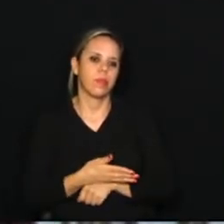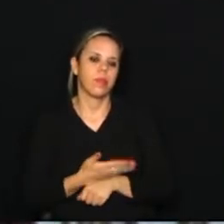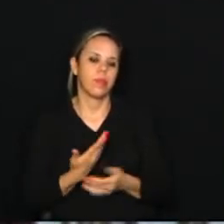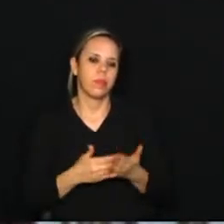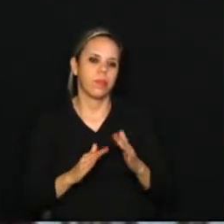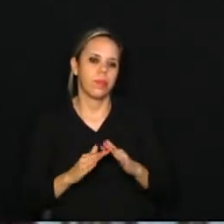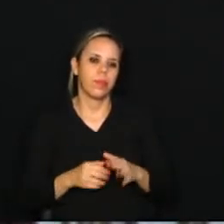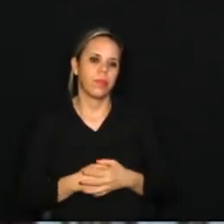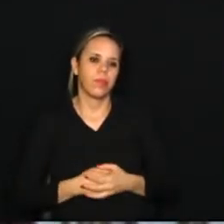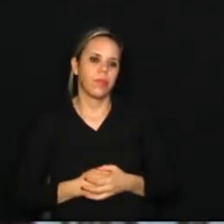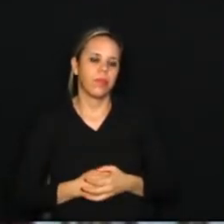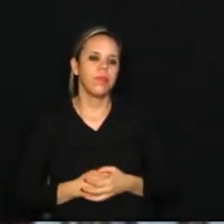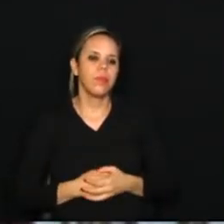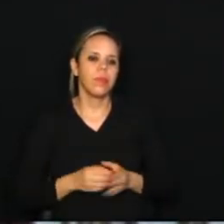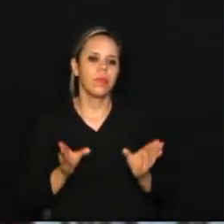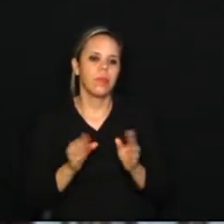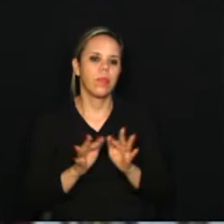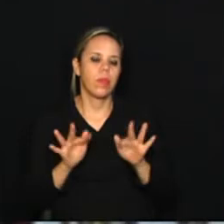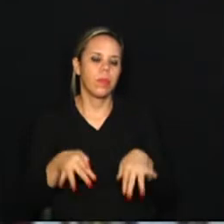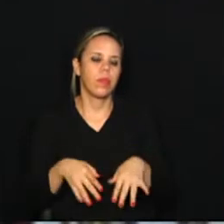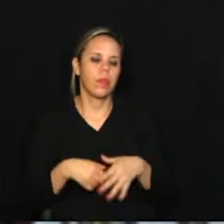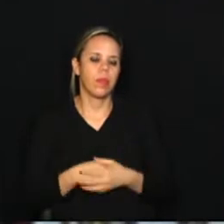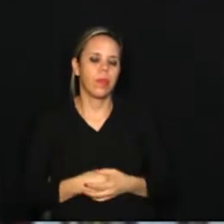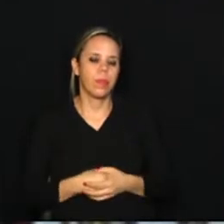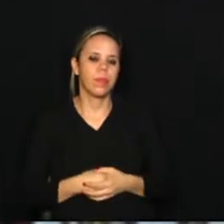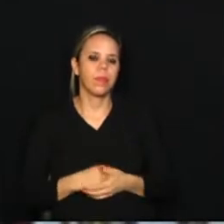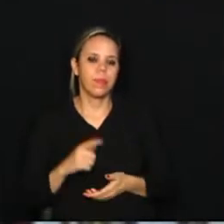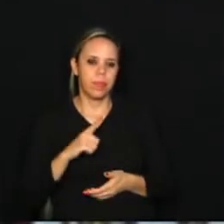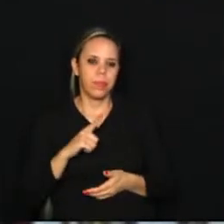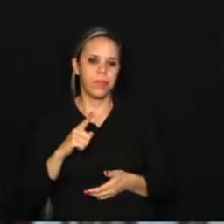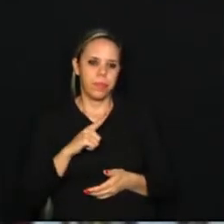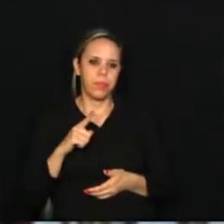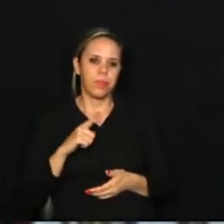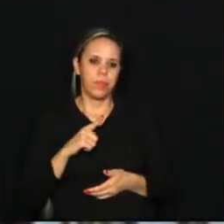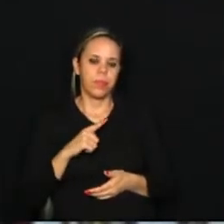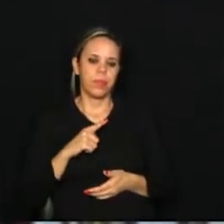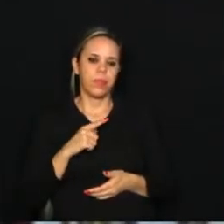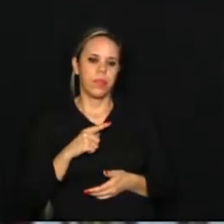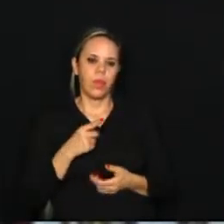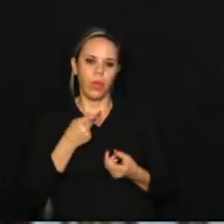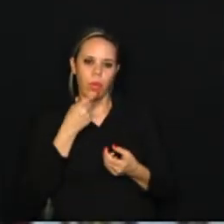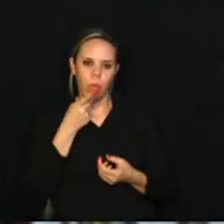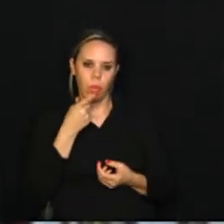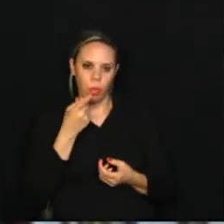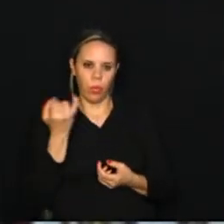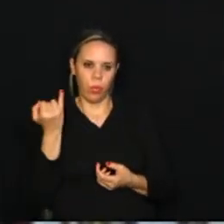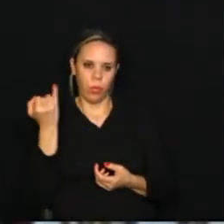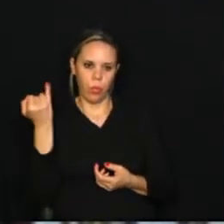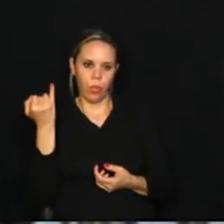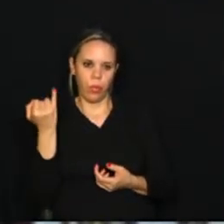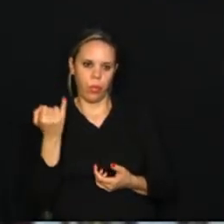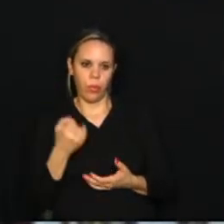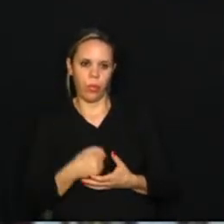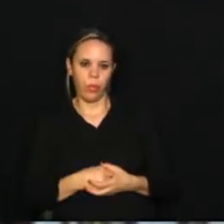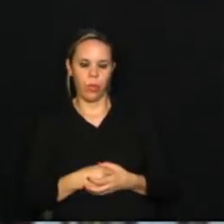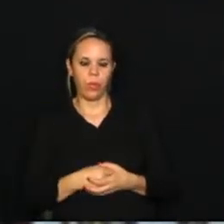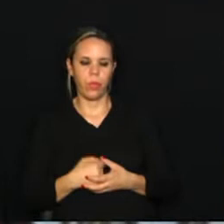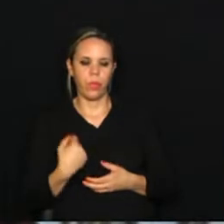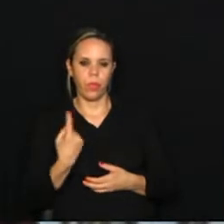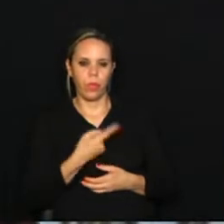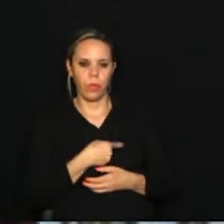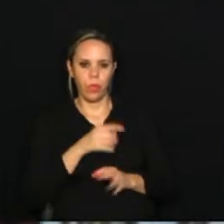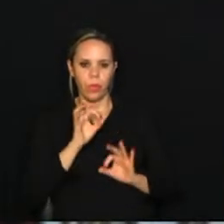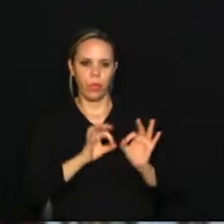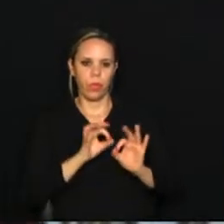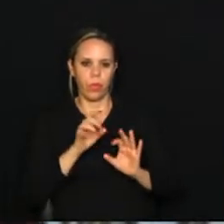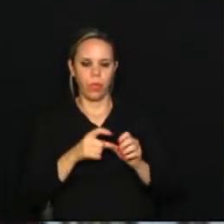escola. Para finalizar, tem uma questão que eu considero importante, é que nosso plano